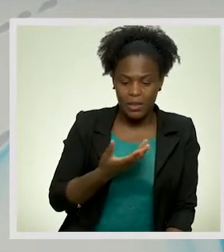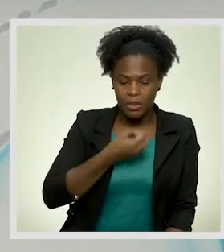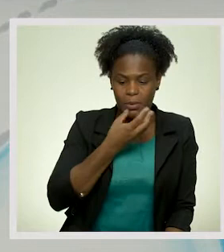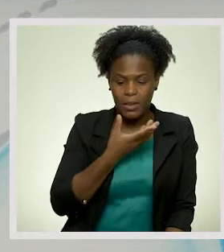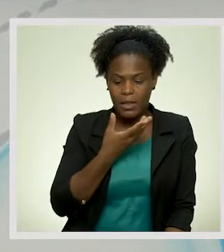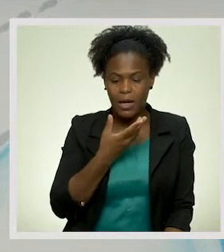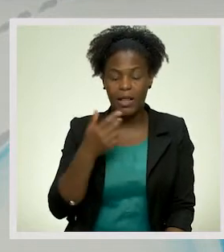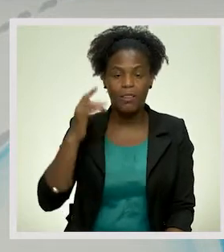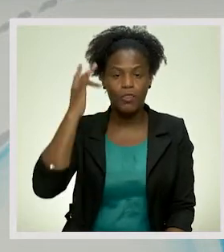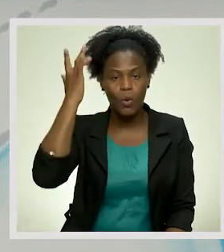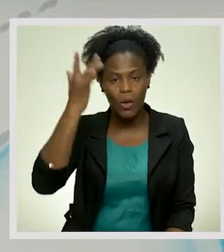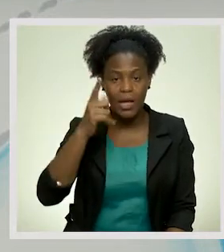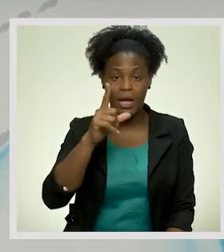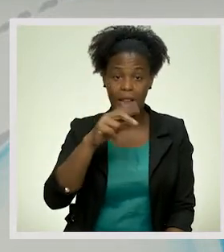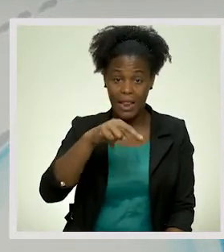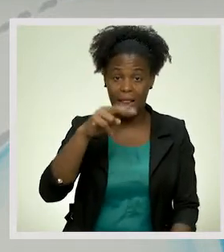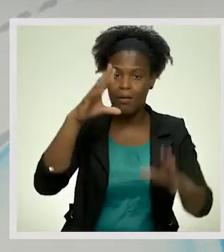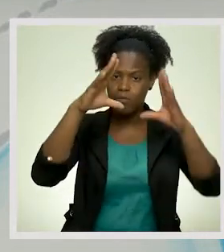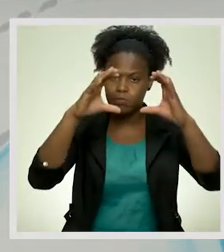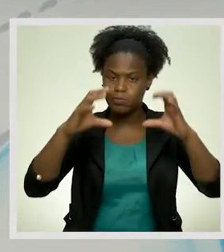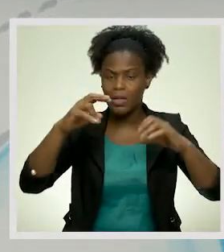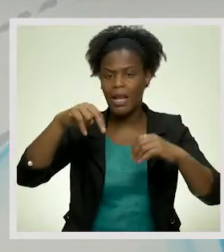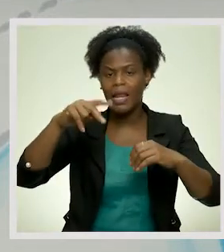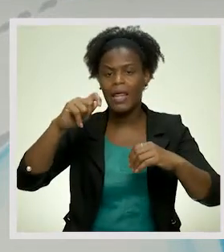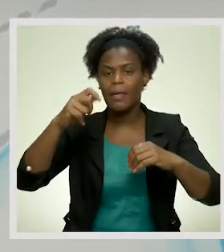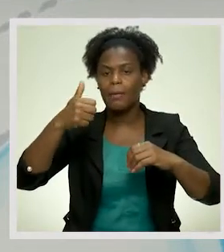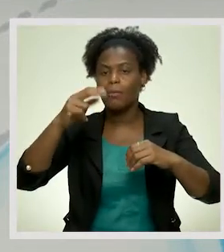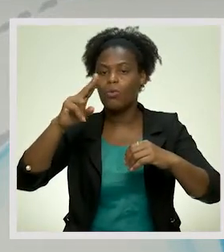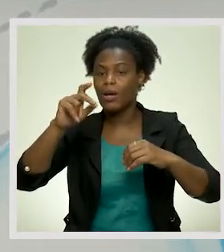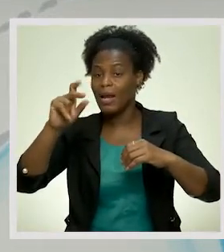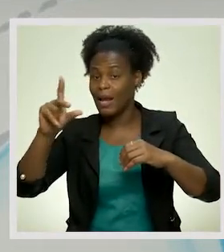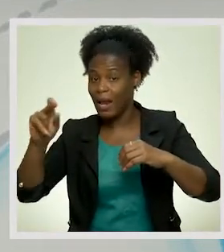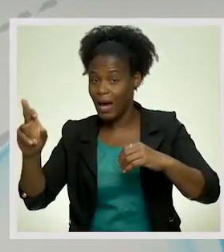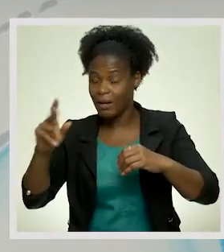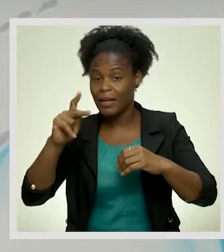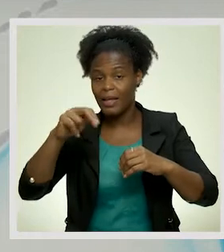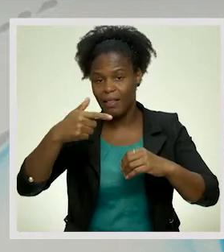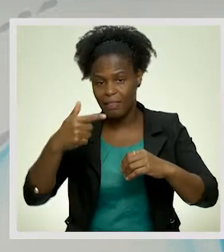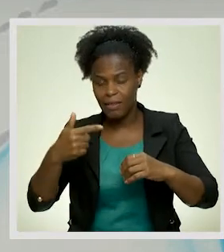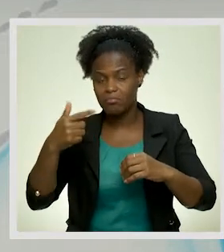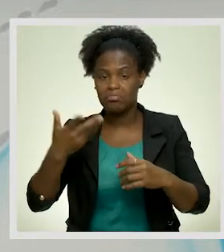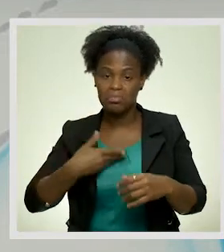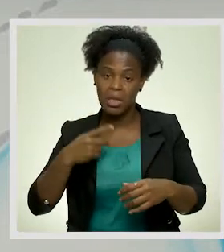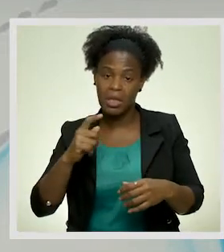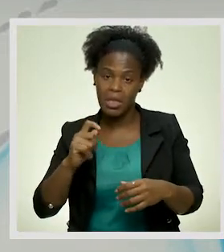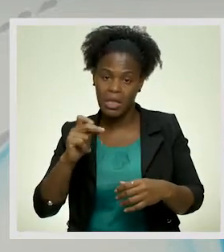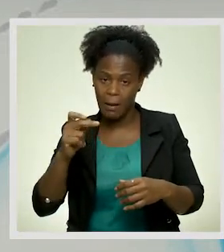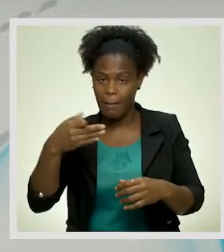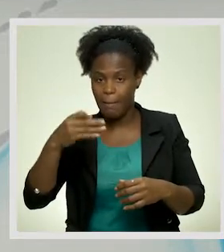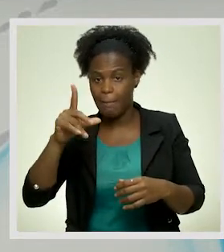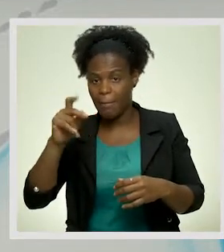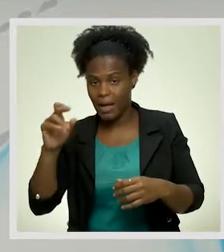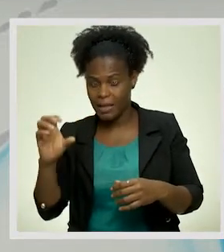da teoria nebular de Kant e Laplace e vimos também as explicações de